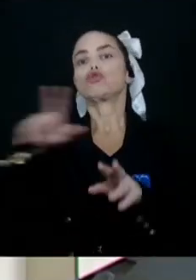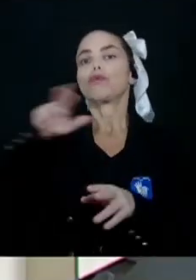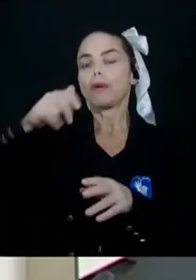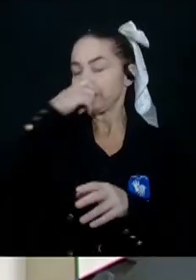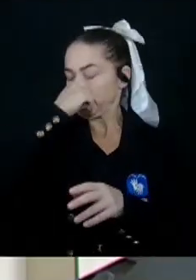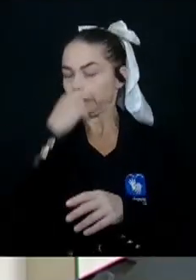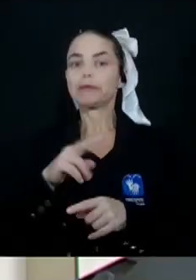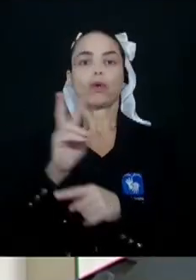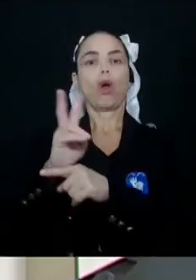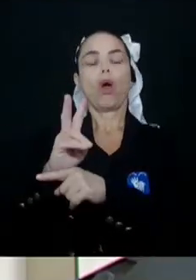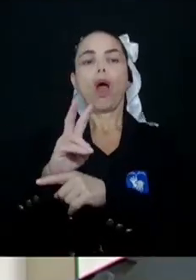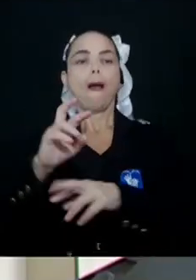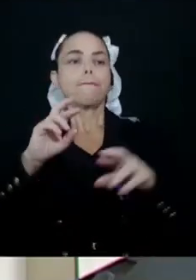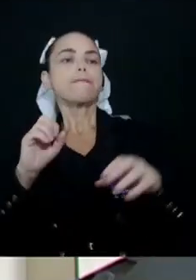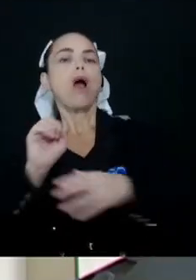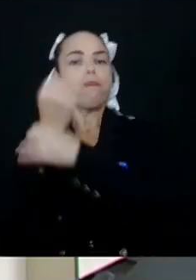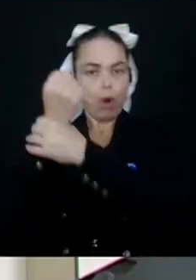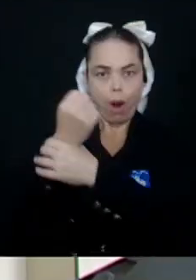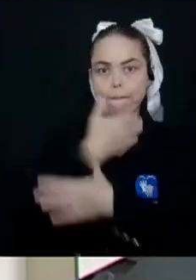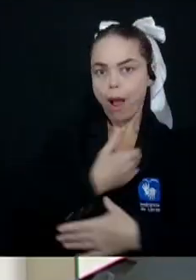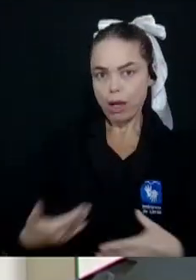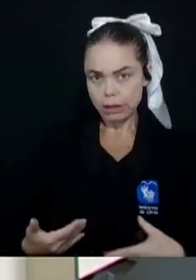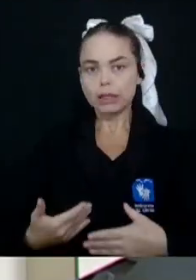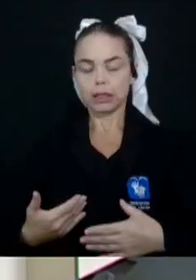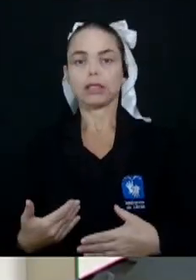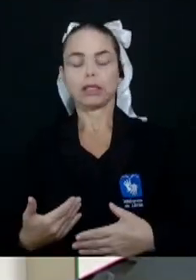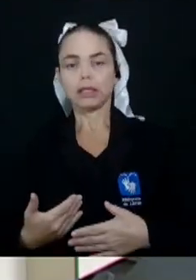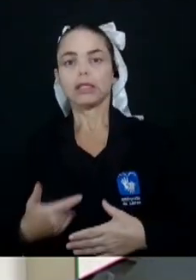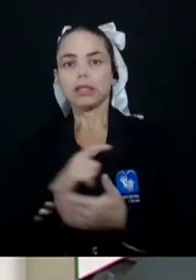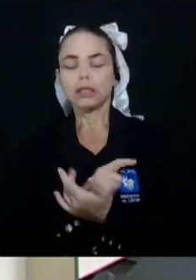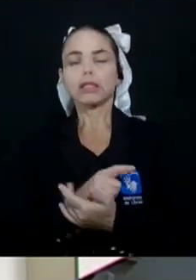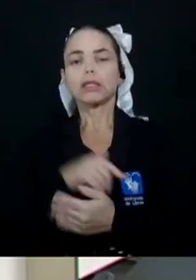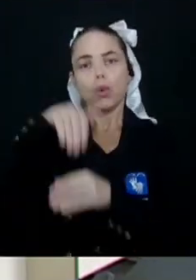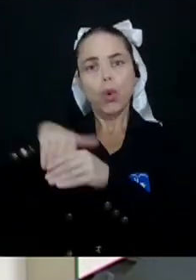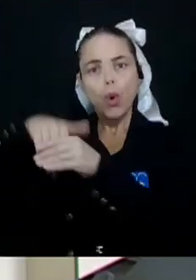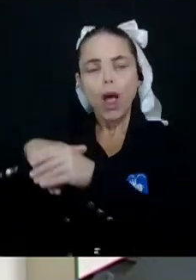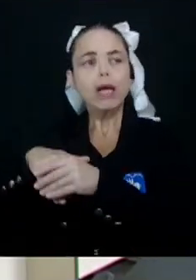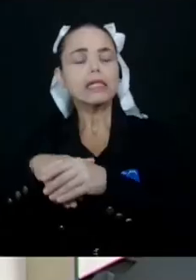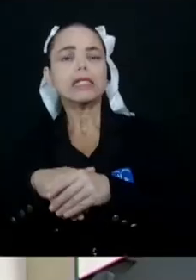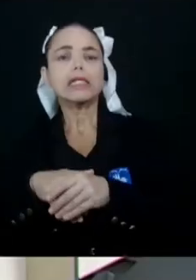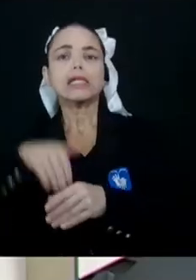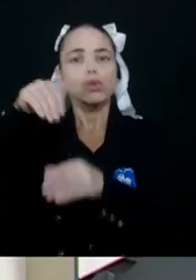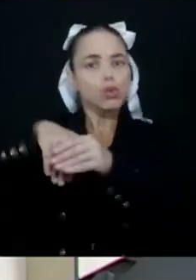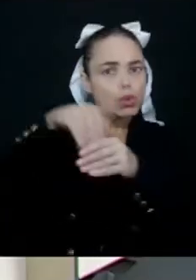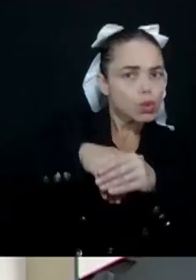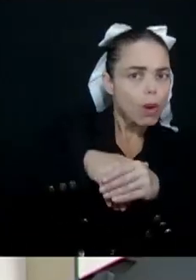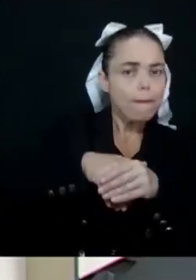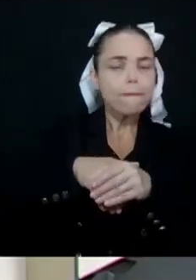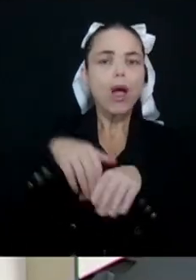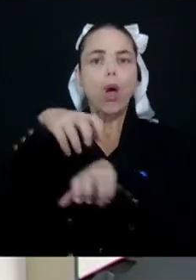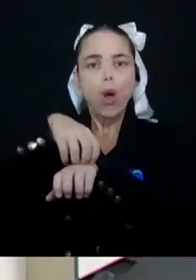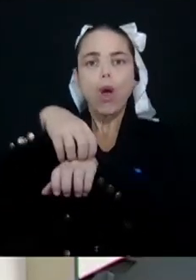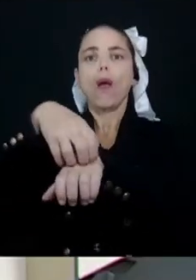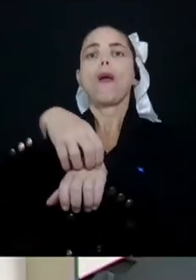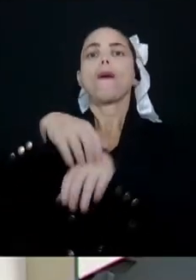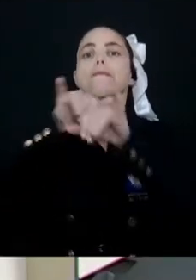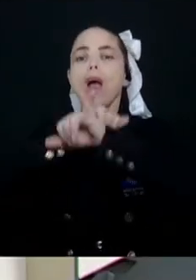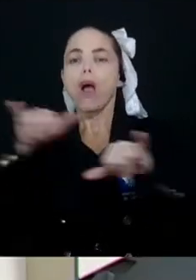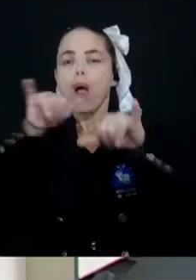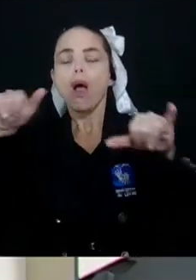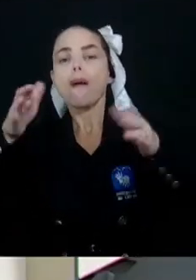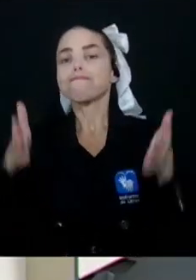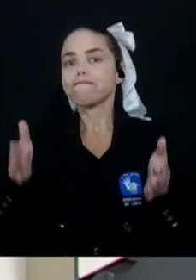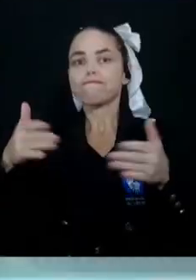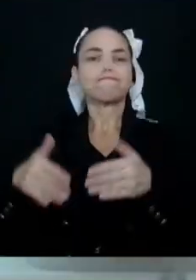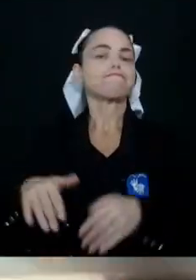segurança pública das nossas eleições, dos locais de votação, do transporte de mídias e urnas, mas não há uma exceção